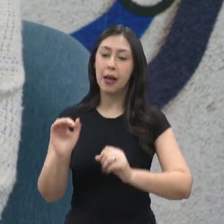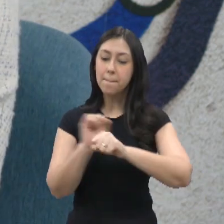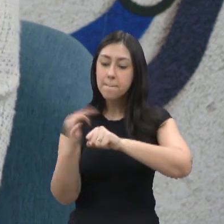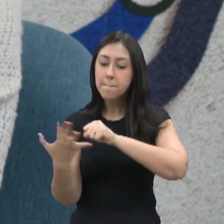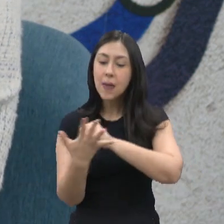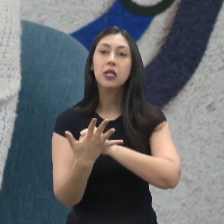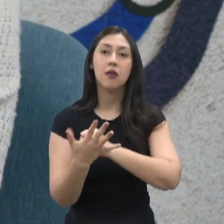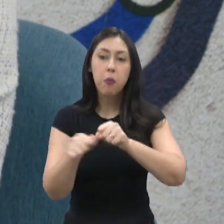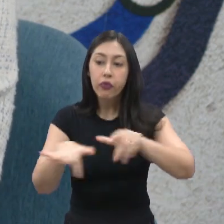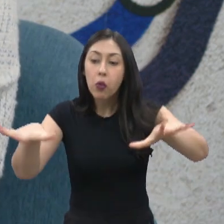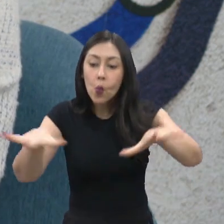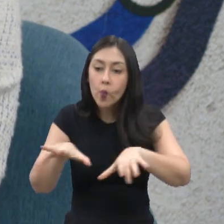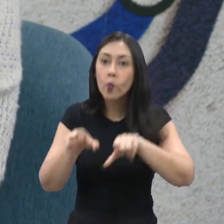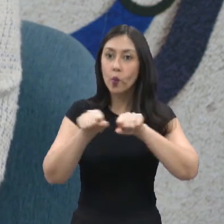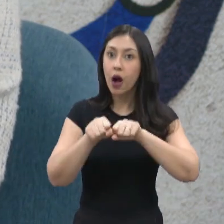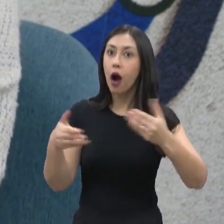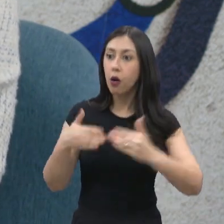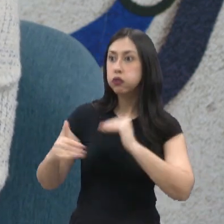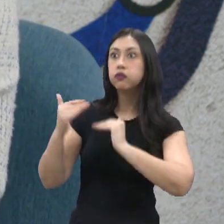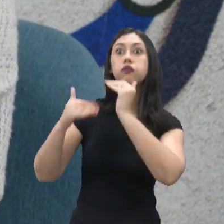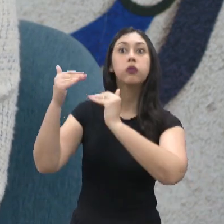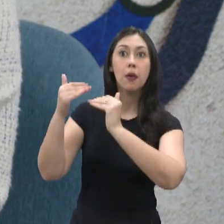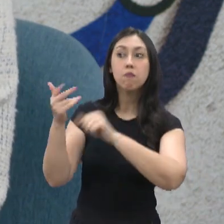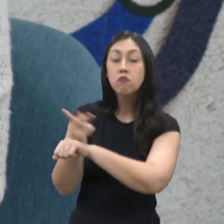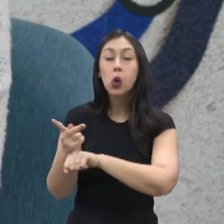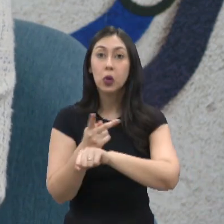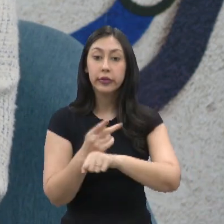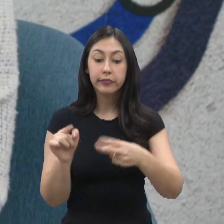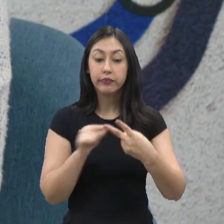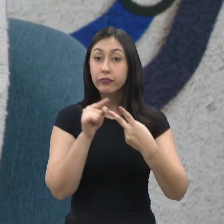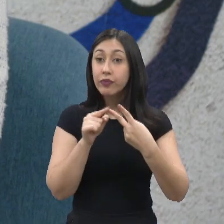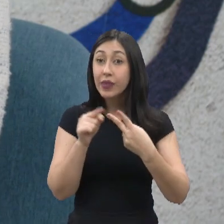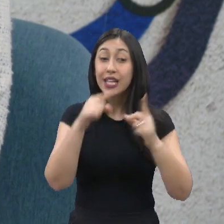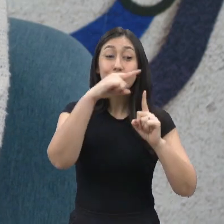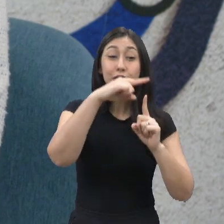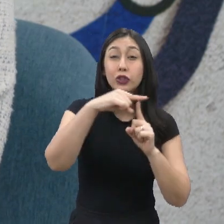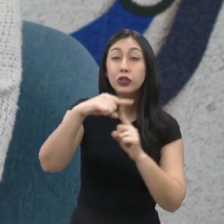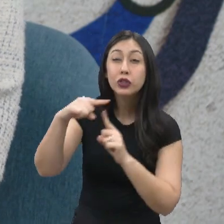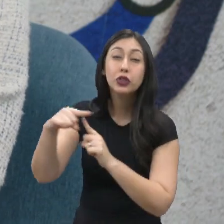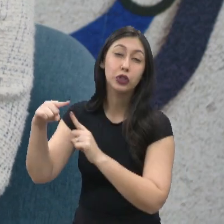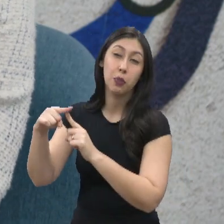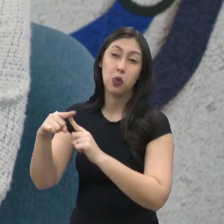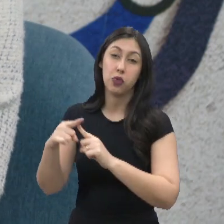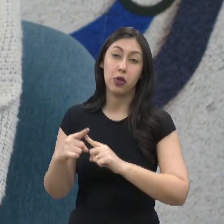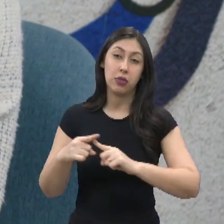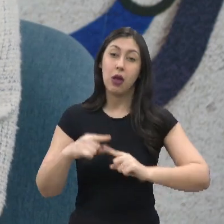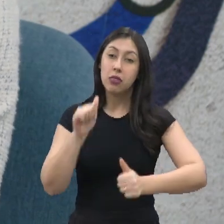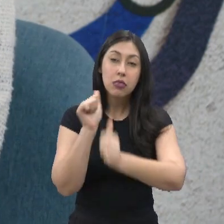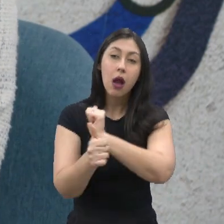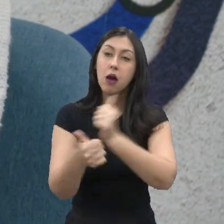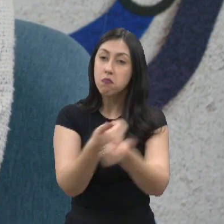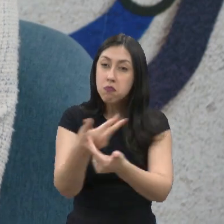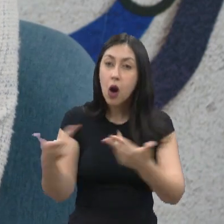crescimento aí bem elevado. A questão da variedade de ramos de atuação, isso também é um ponto que é uma